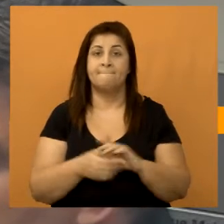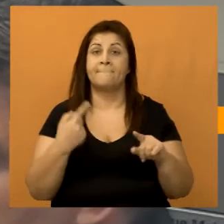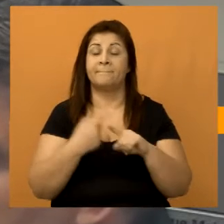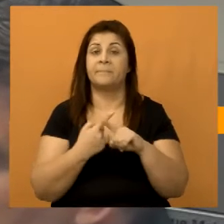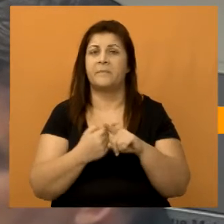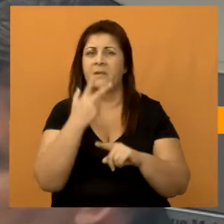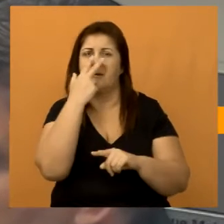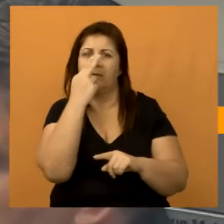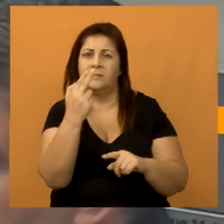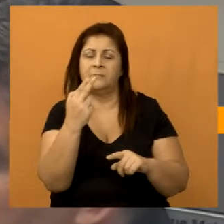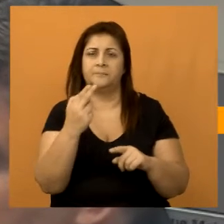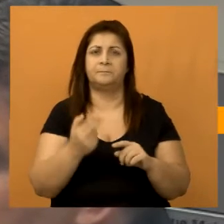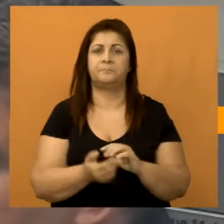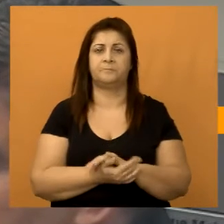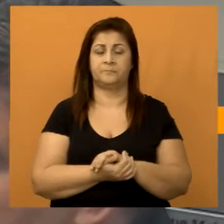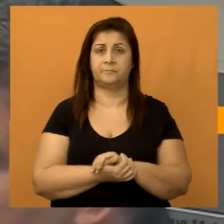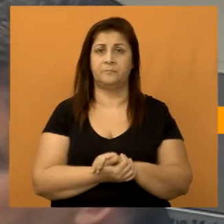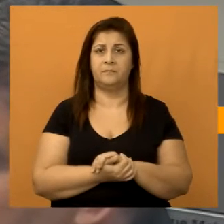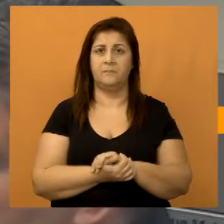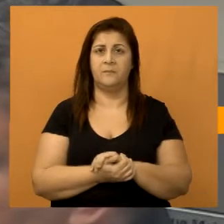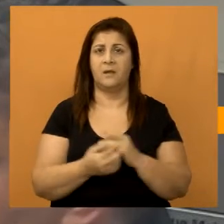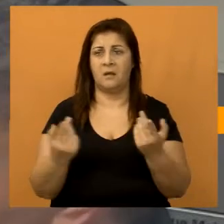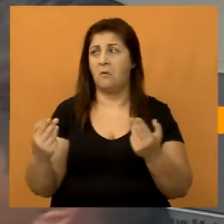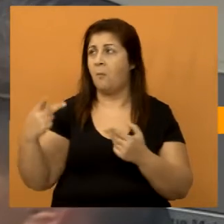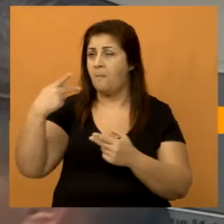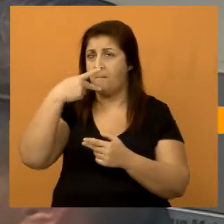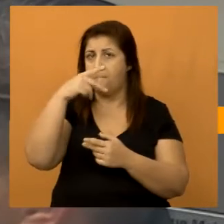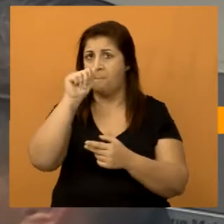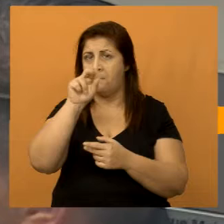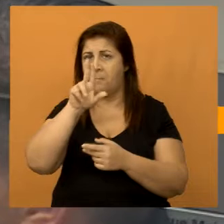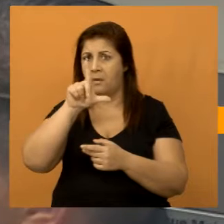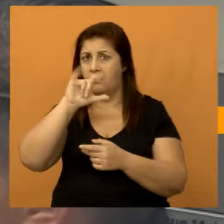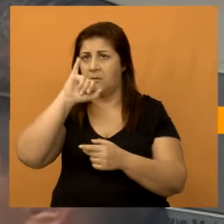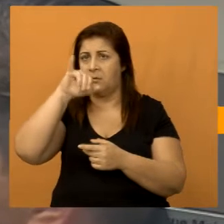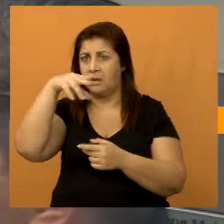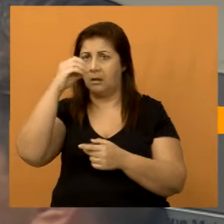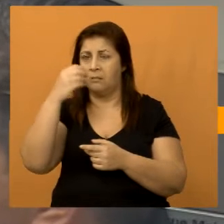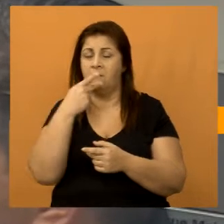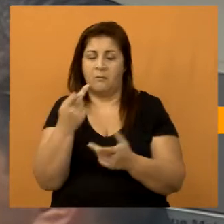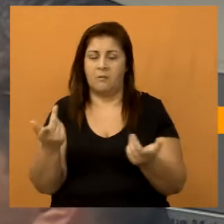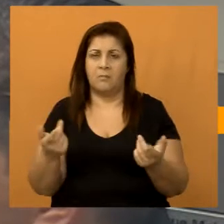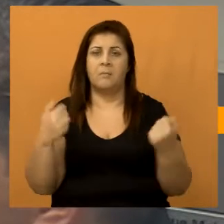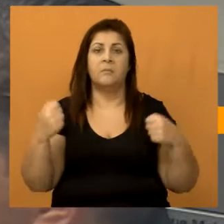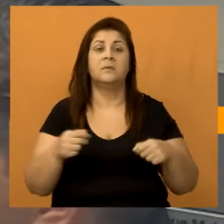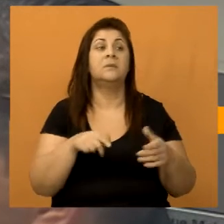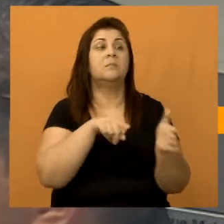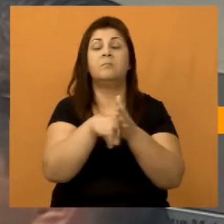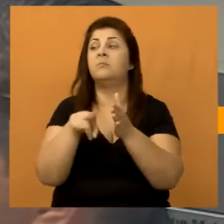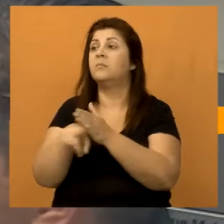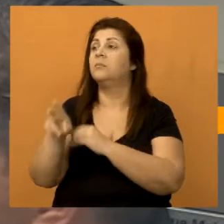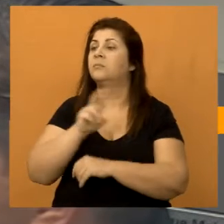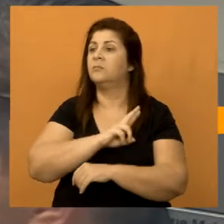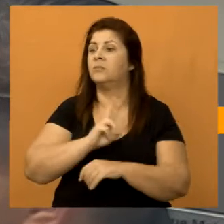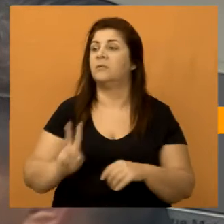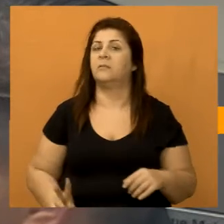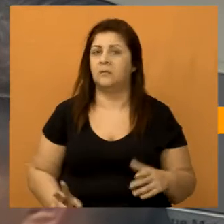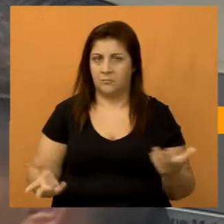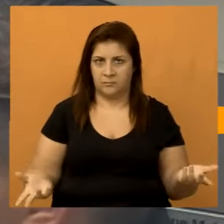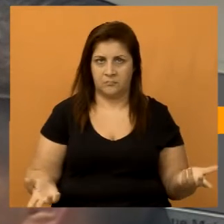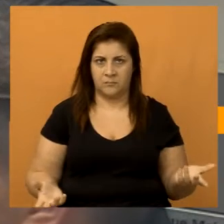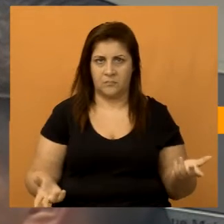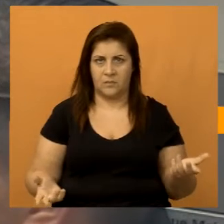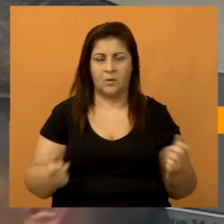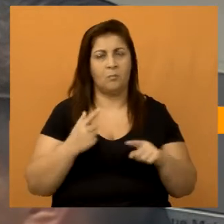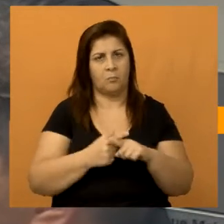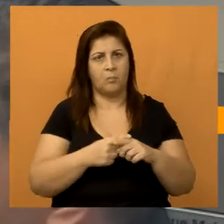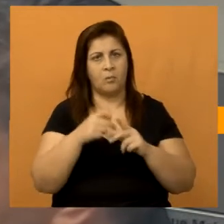Porque eu acho que, como o Paulinho falou, tem que consultar os vereadores e ler esse resultado da CPI, para o povo ficar